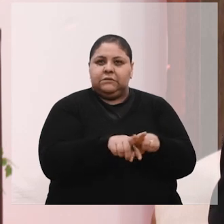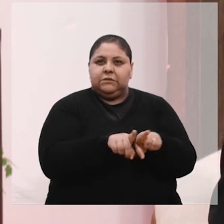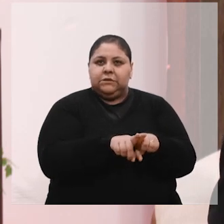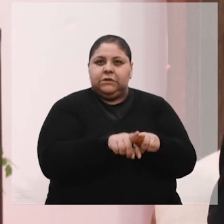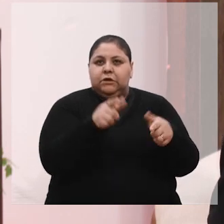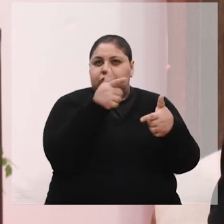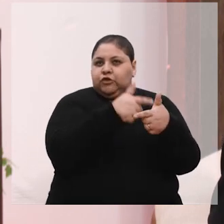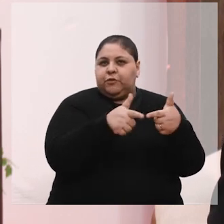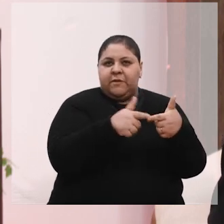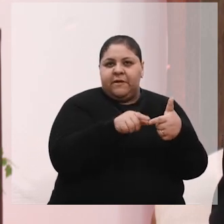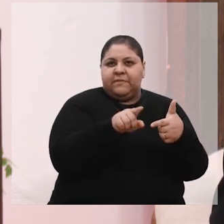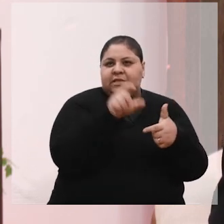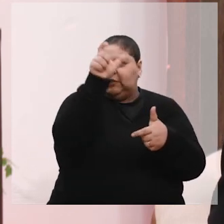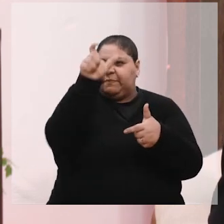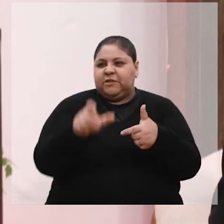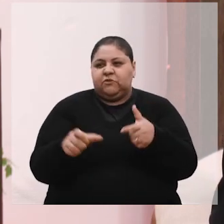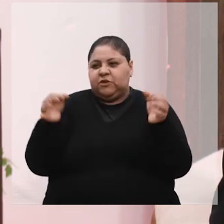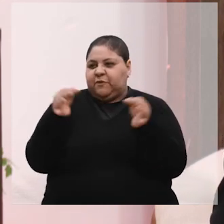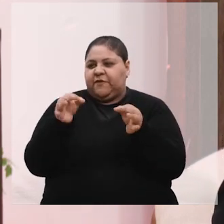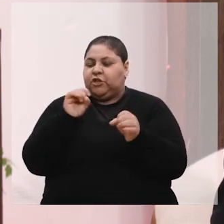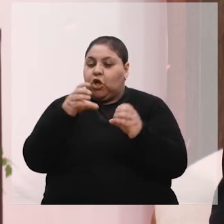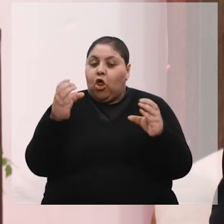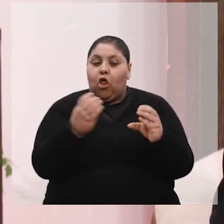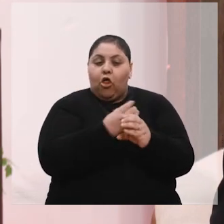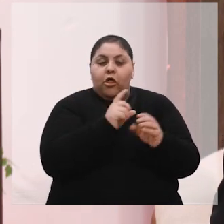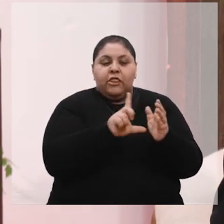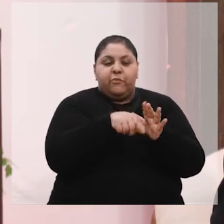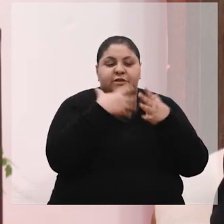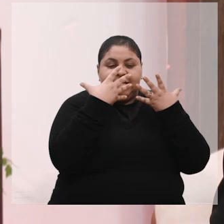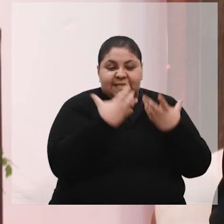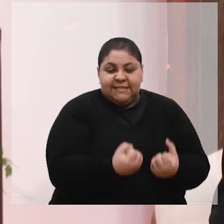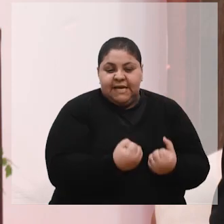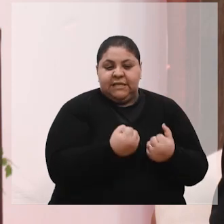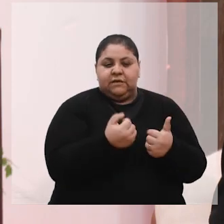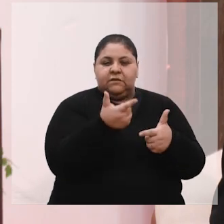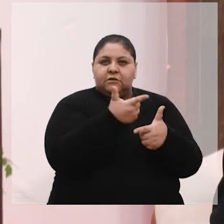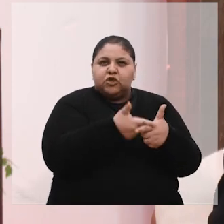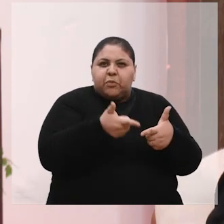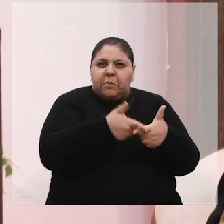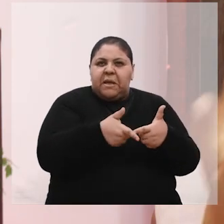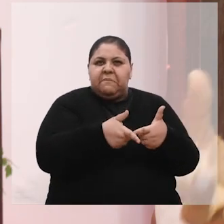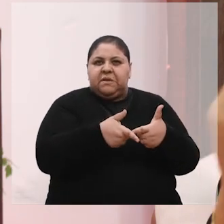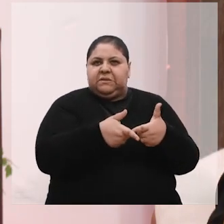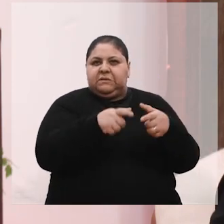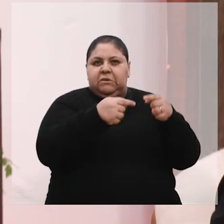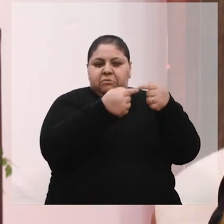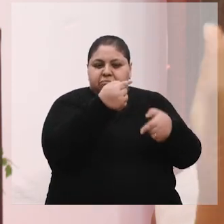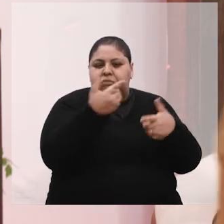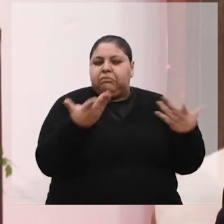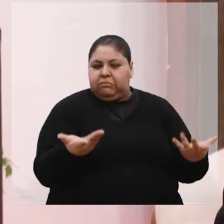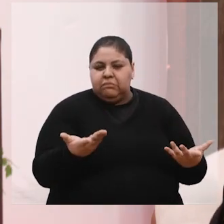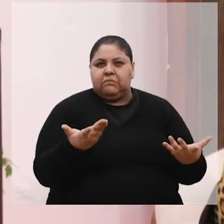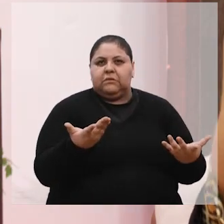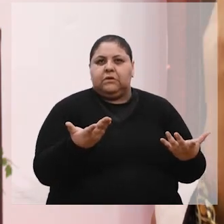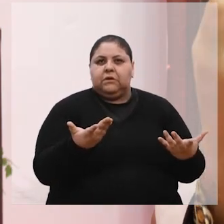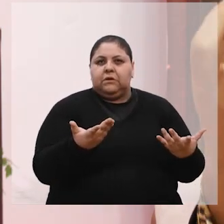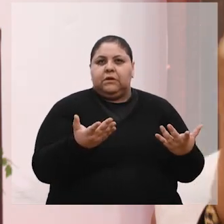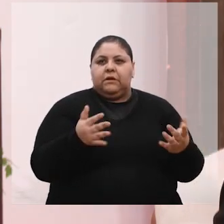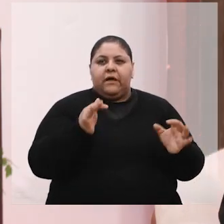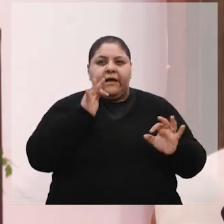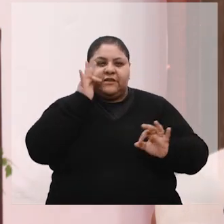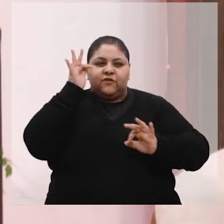é perfeito, e a gente só está completo quando a gente aceita os nossos defeitos também. Então, as filosofias que eu